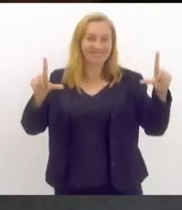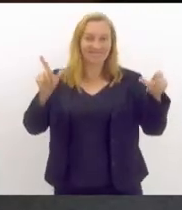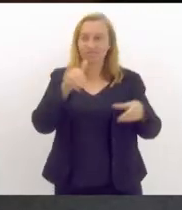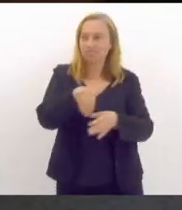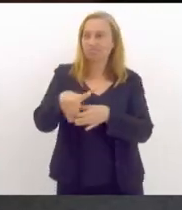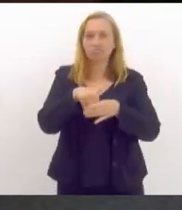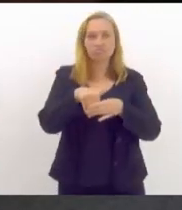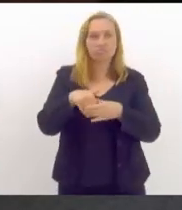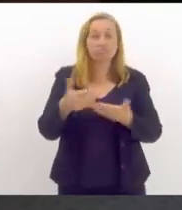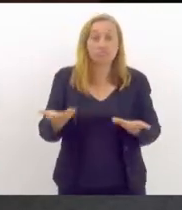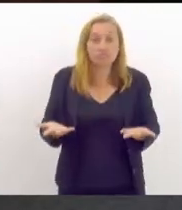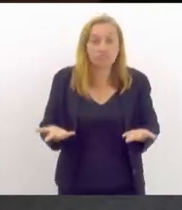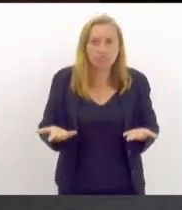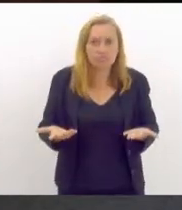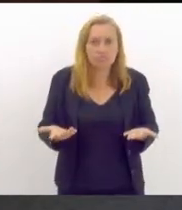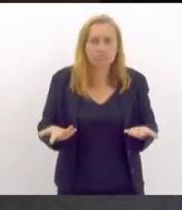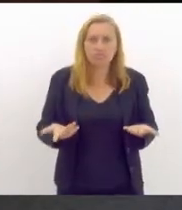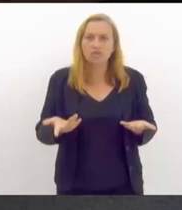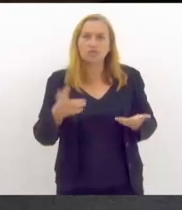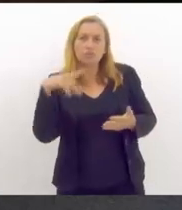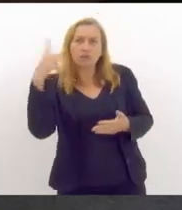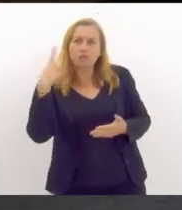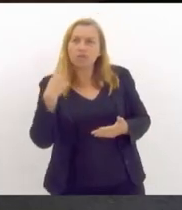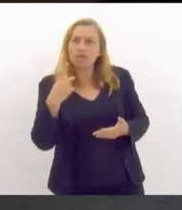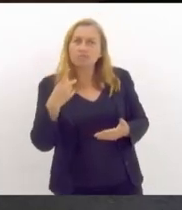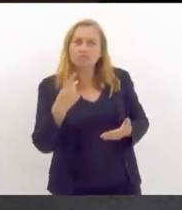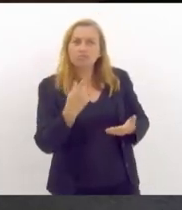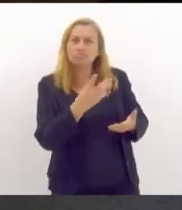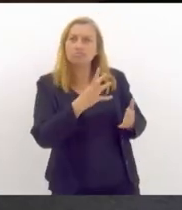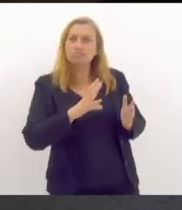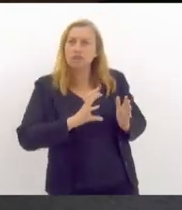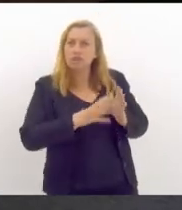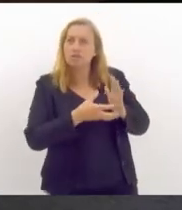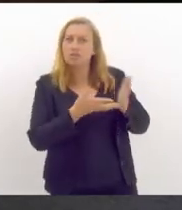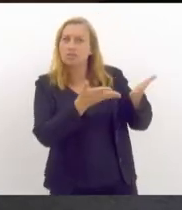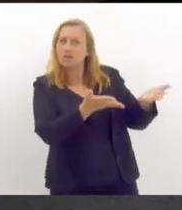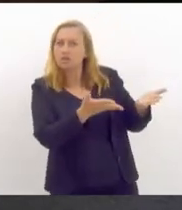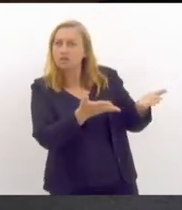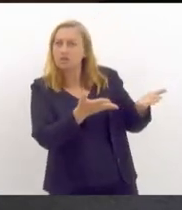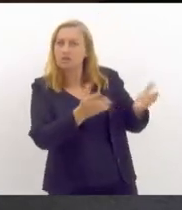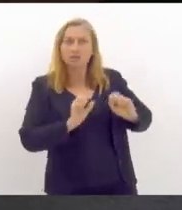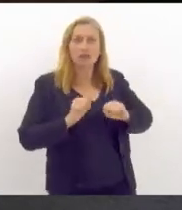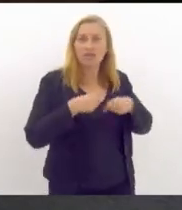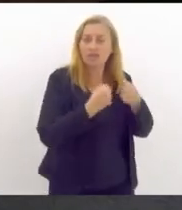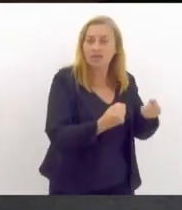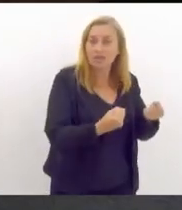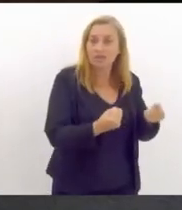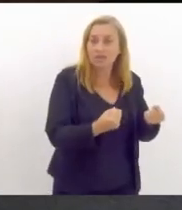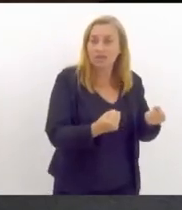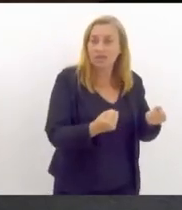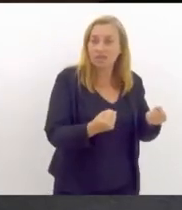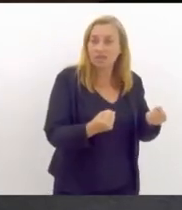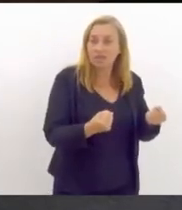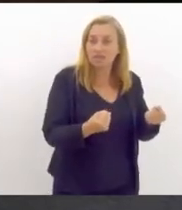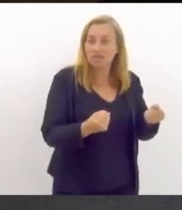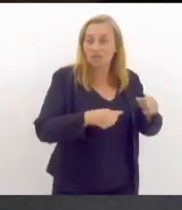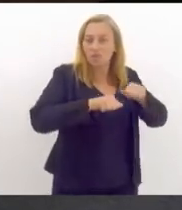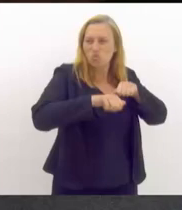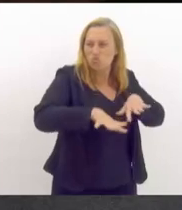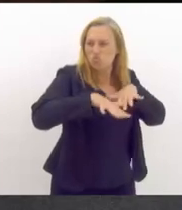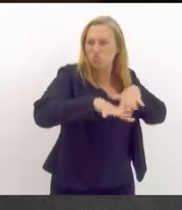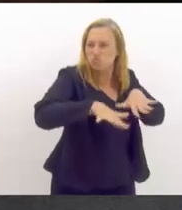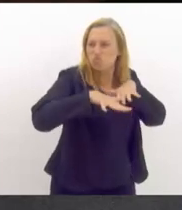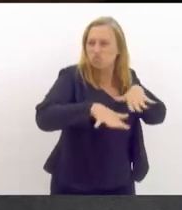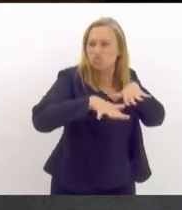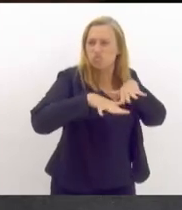eleitoral São parlamentares desse partido que defendem as famigeradas marchas da maconha